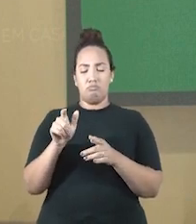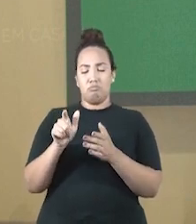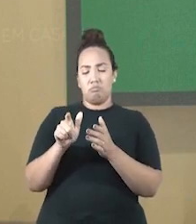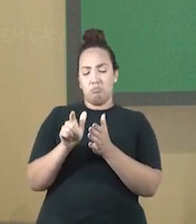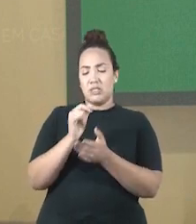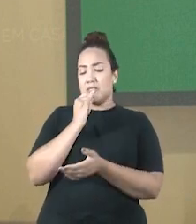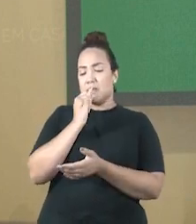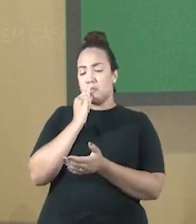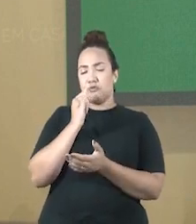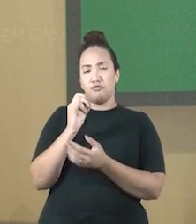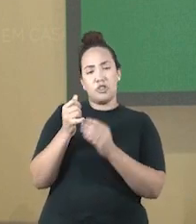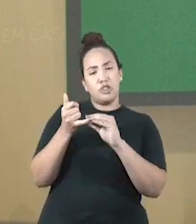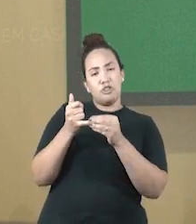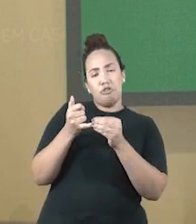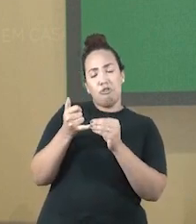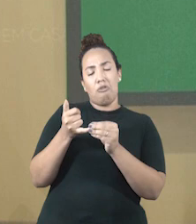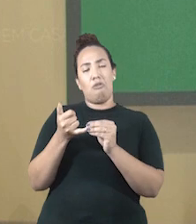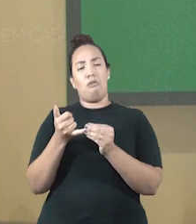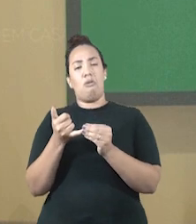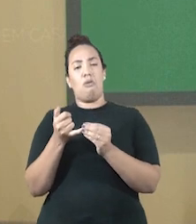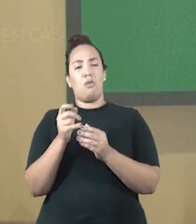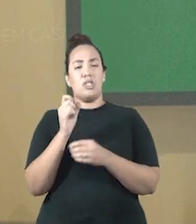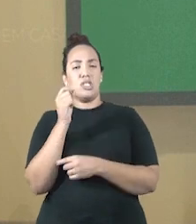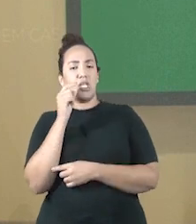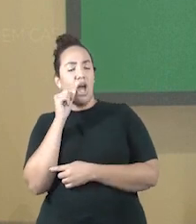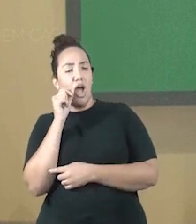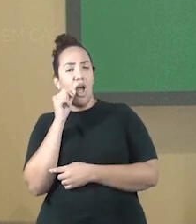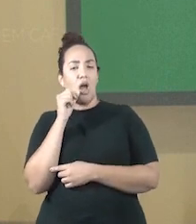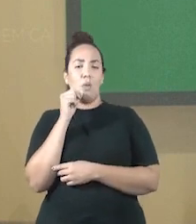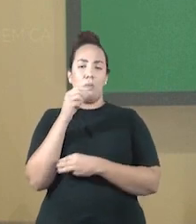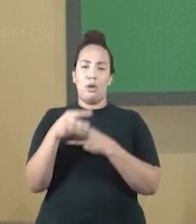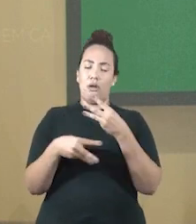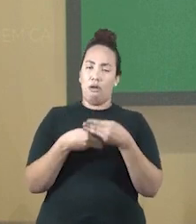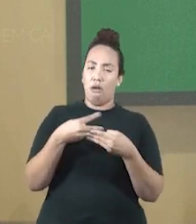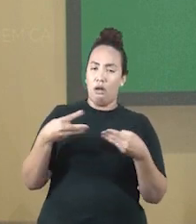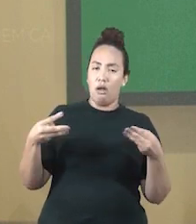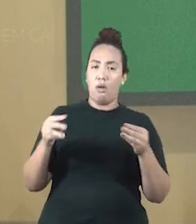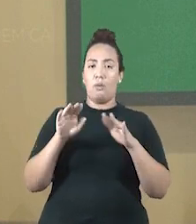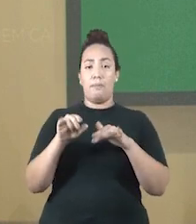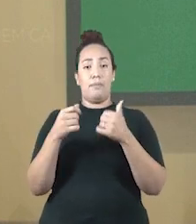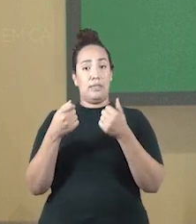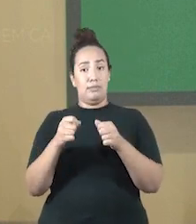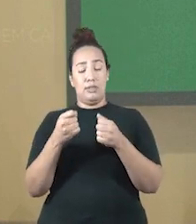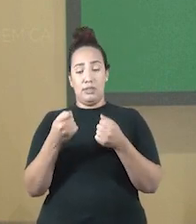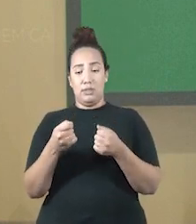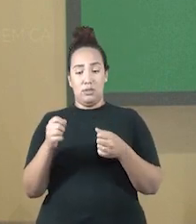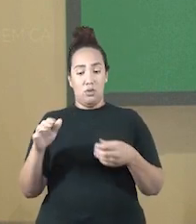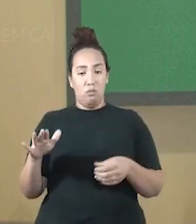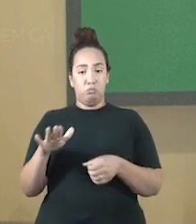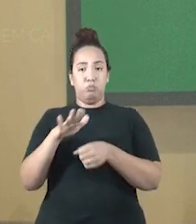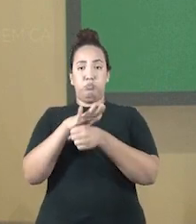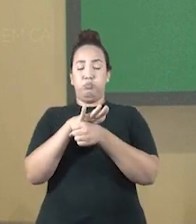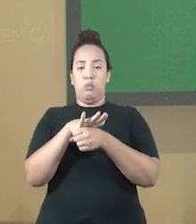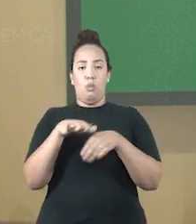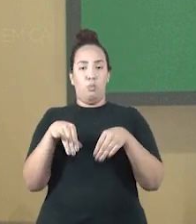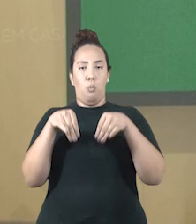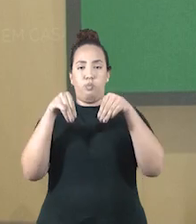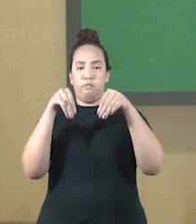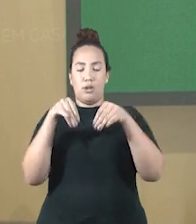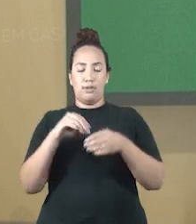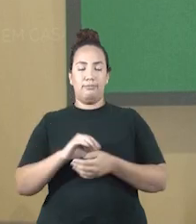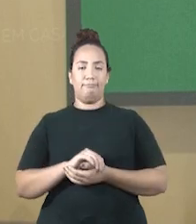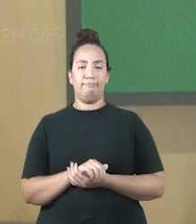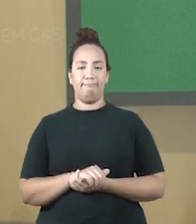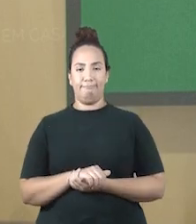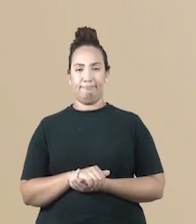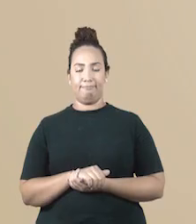Pode ser um pacote de feijão, arroz, sal, macarrão, mas ele precisa estar fechado para não cair o alimento. Agora